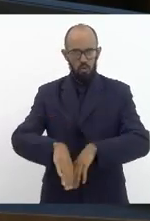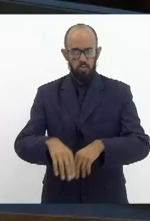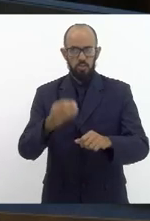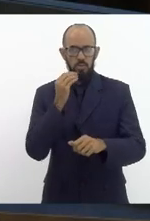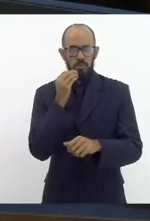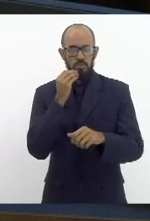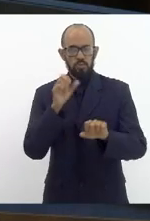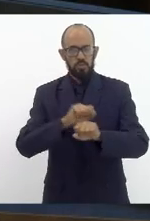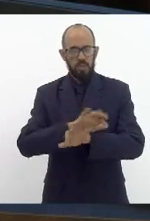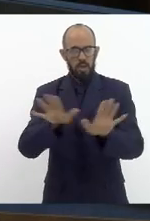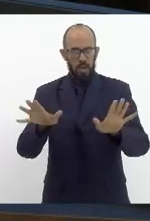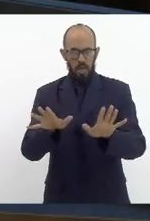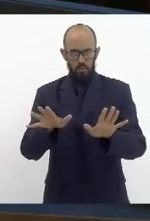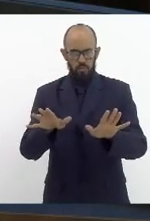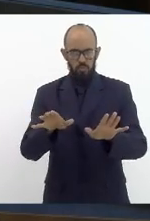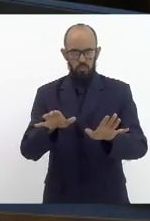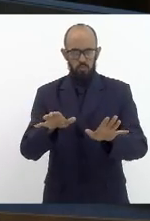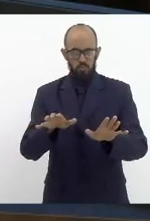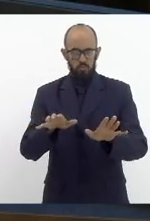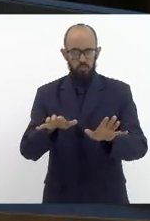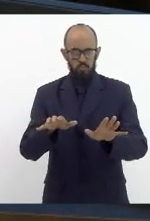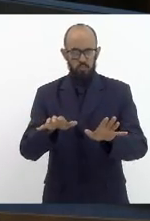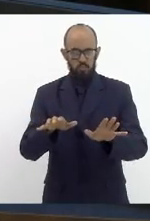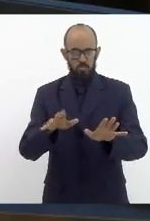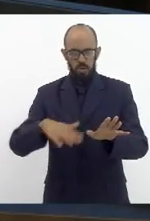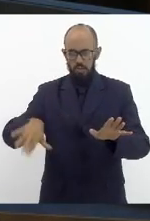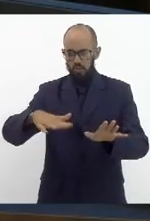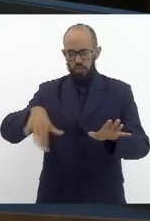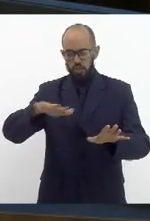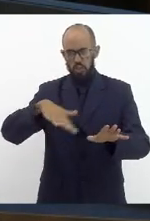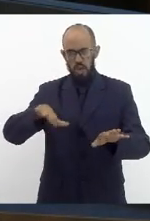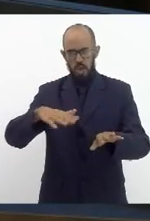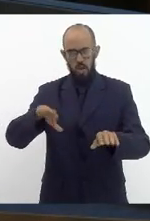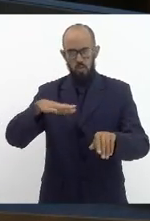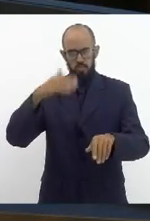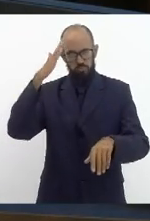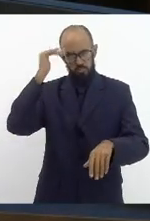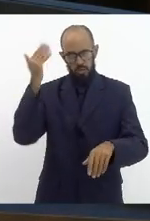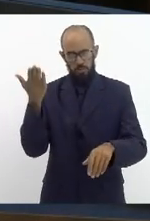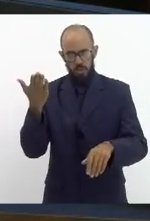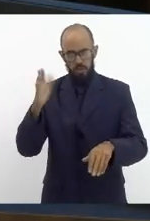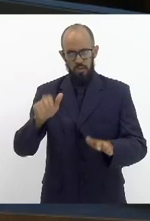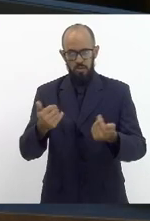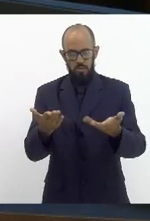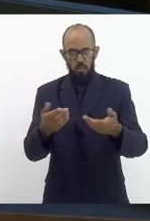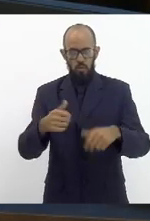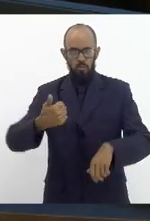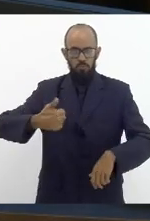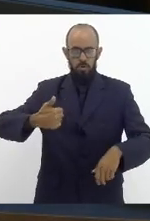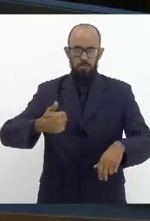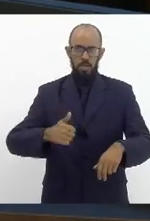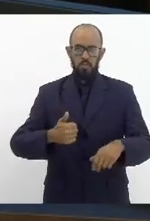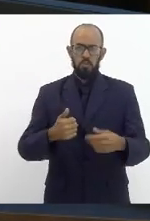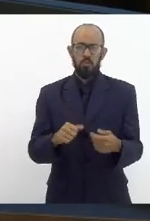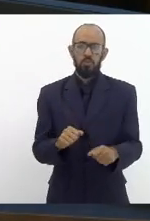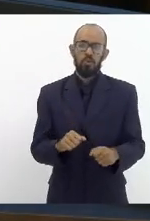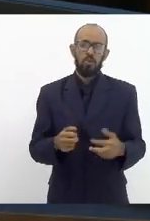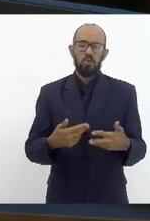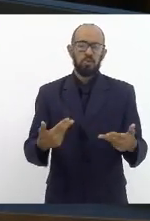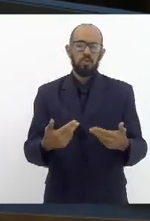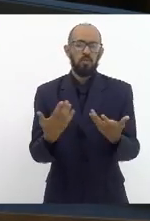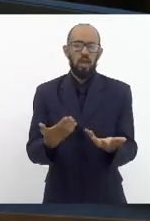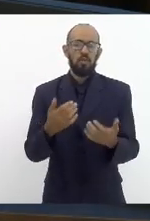absoluta transparência, de conhecimento público. Então, a primeira premissa que eu trago à baila hoje é que não